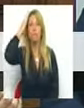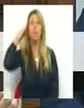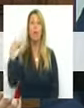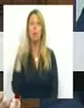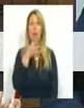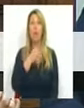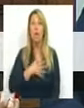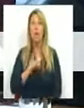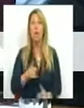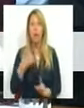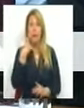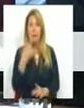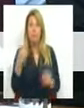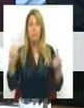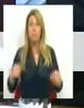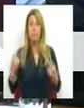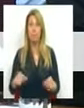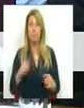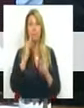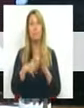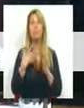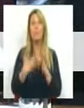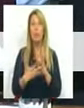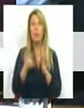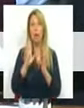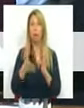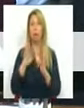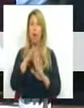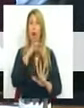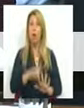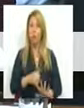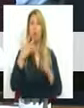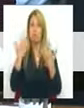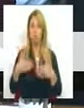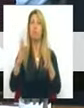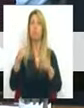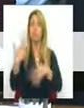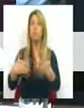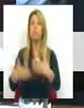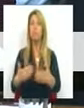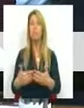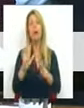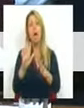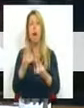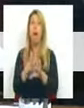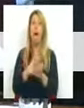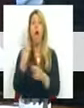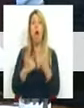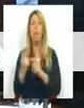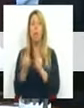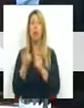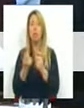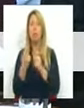está a dizer é que teve percepção de que este plano, ao qual até tinha obtido luz verde, e segundo nos disse, com alguma discussão e alguma